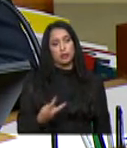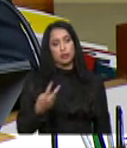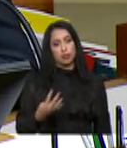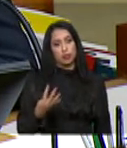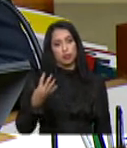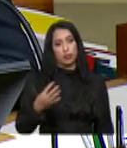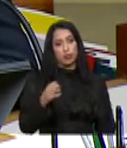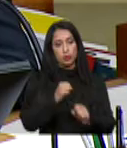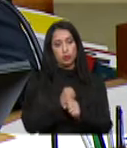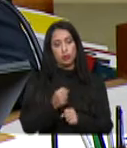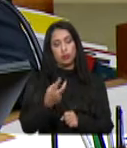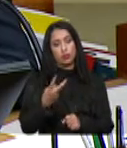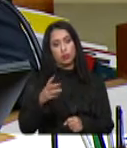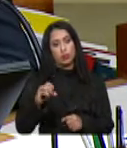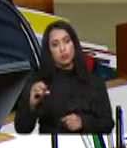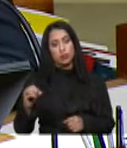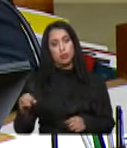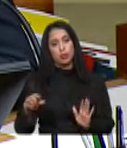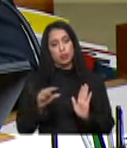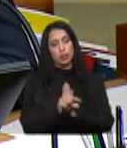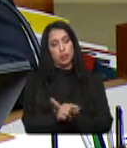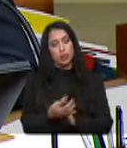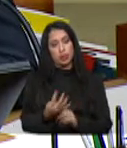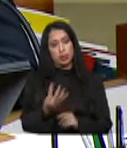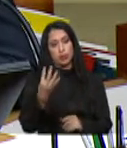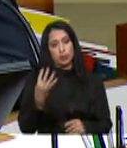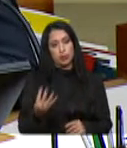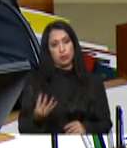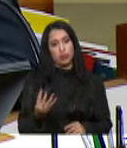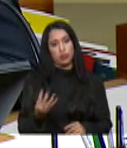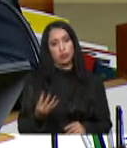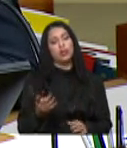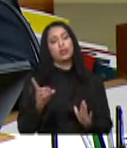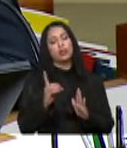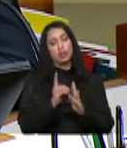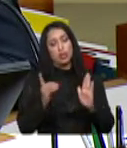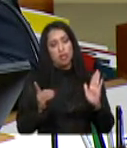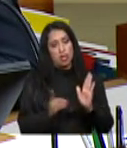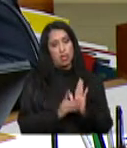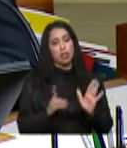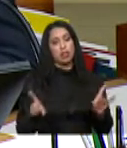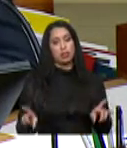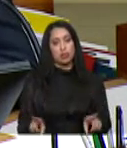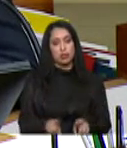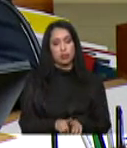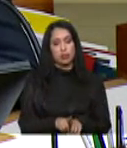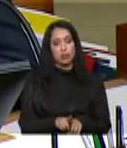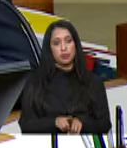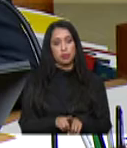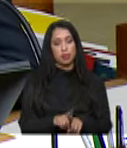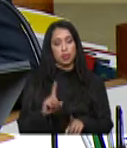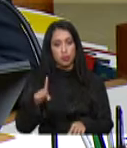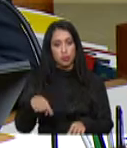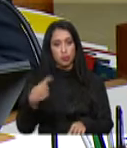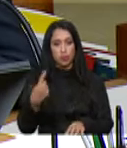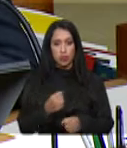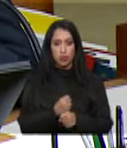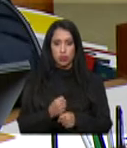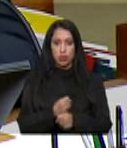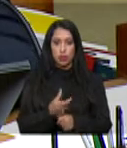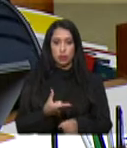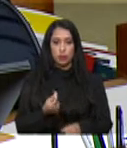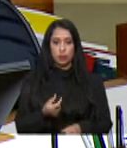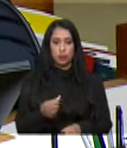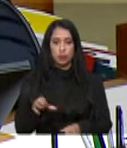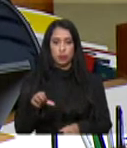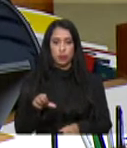2000, especificamente no parágrafo 4º. STF, julgação que pede a inconstitucionalidade do dispositivo que cria o Fundo Nacional do Meio Ambiente